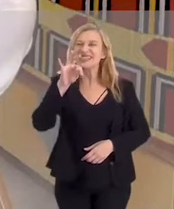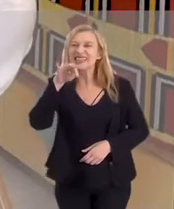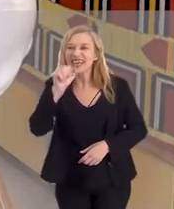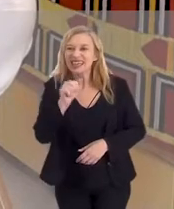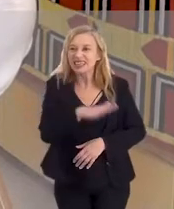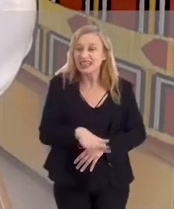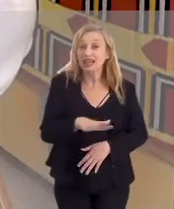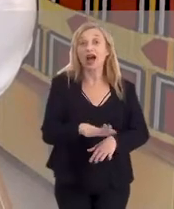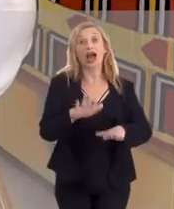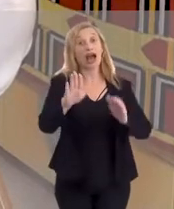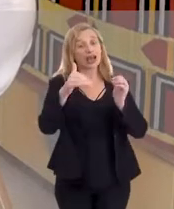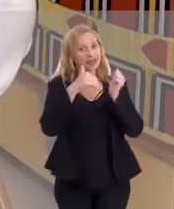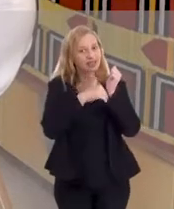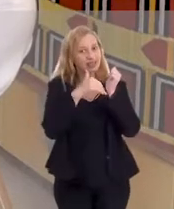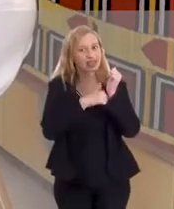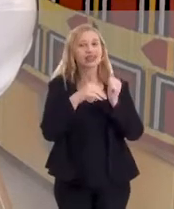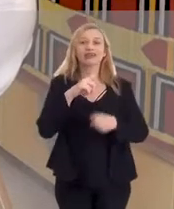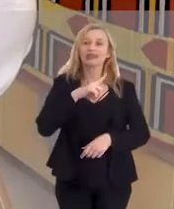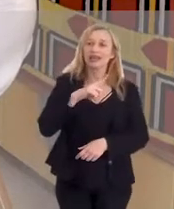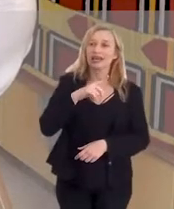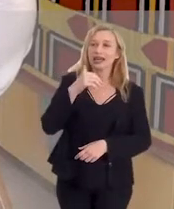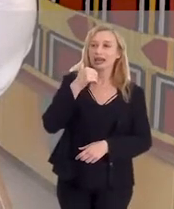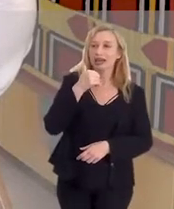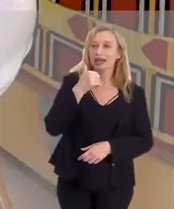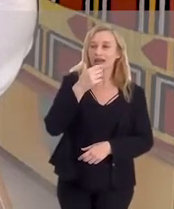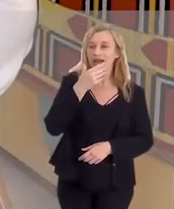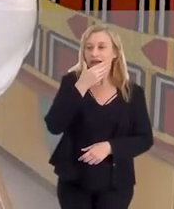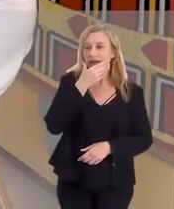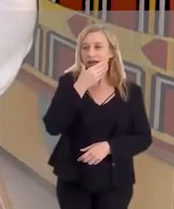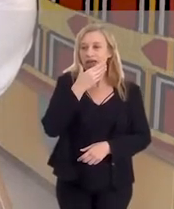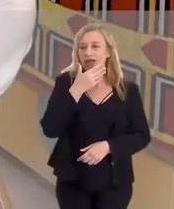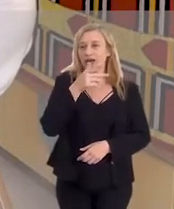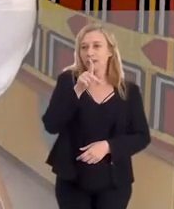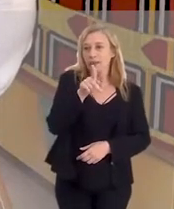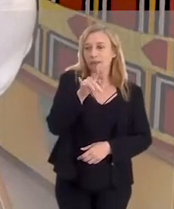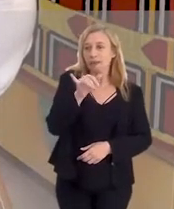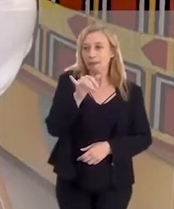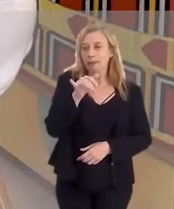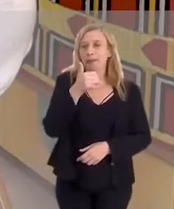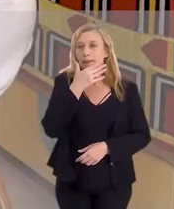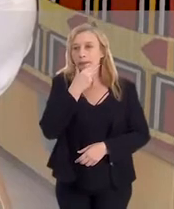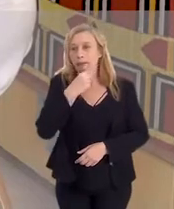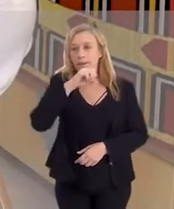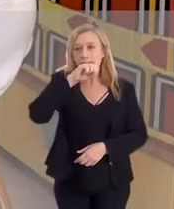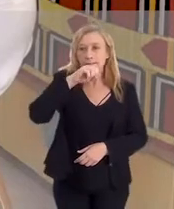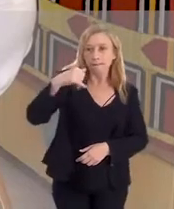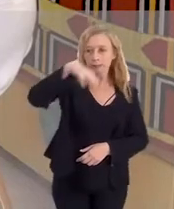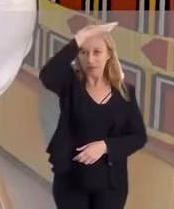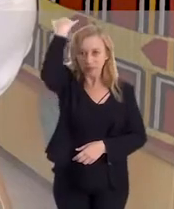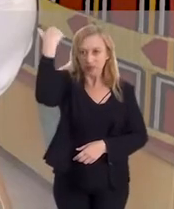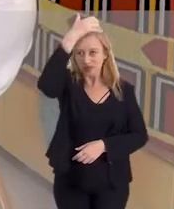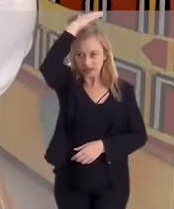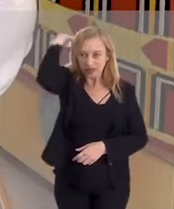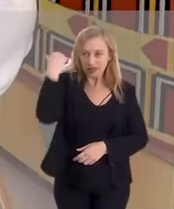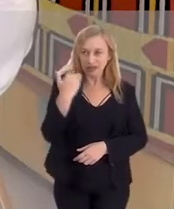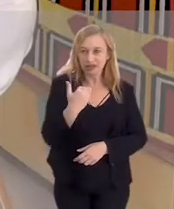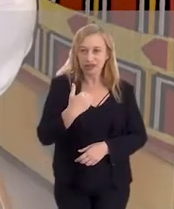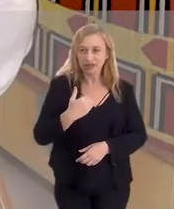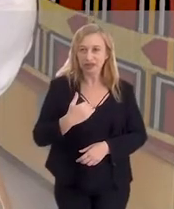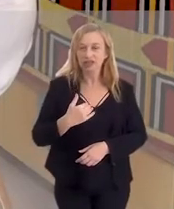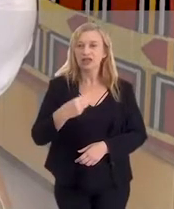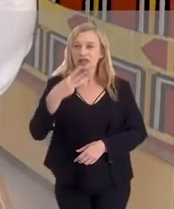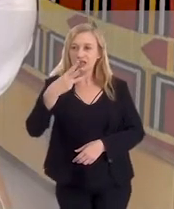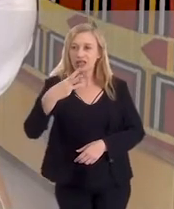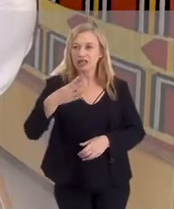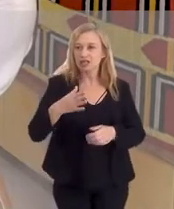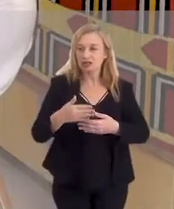Aí é o segredo, porque nós temos pais de santo que são feitos com 3 meses de idade. Ah. Então ele já vem no preceito, ele